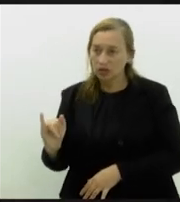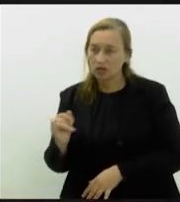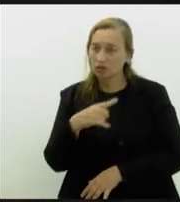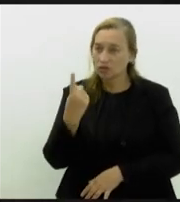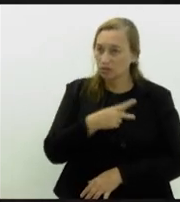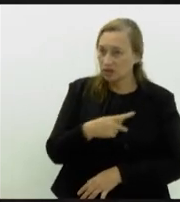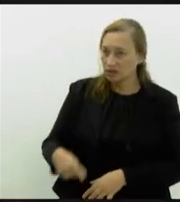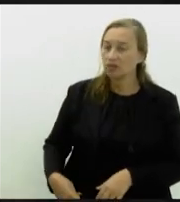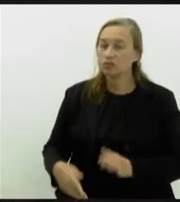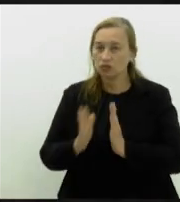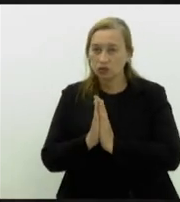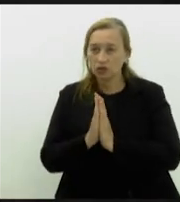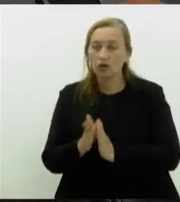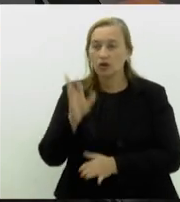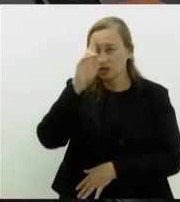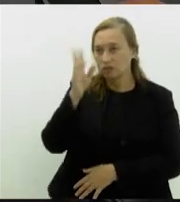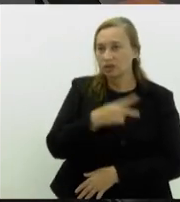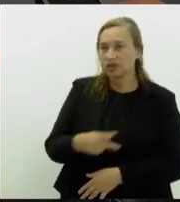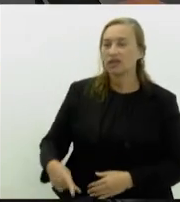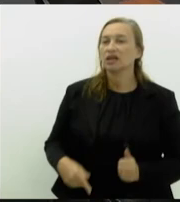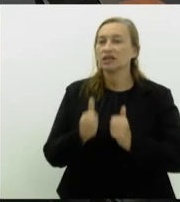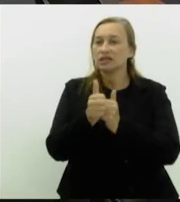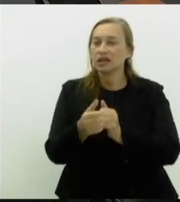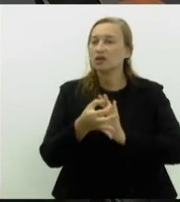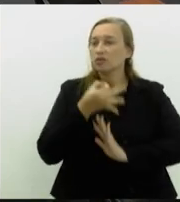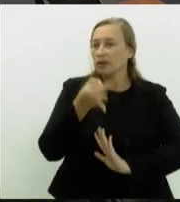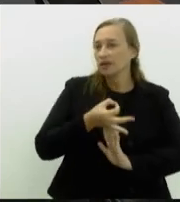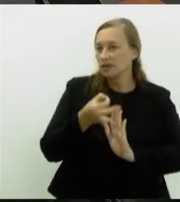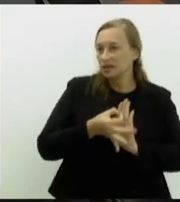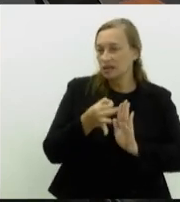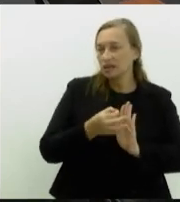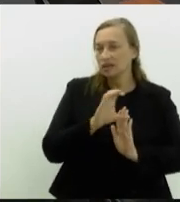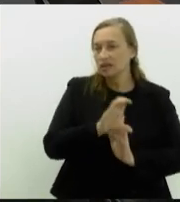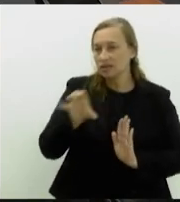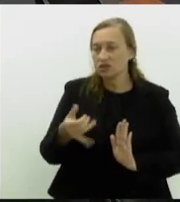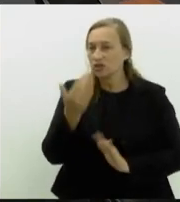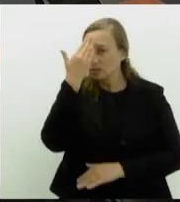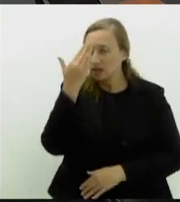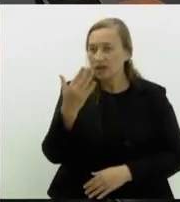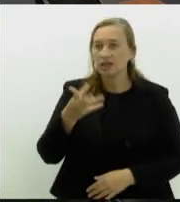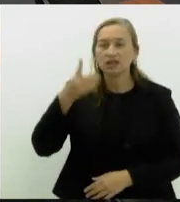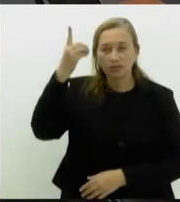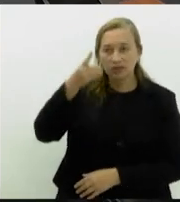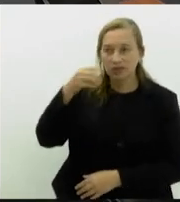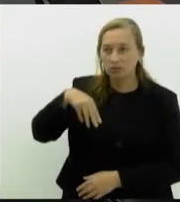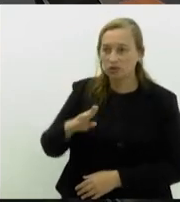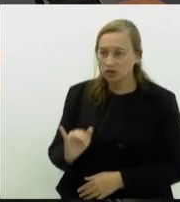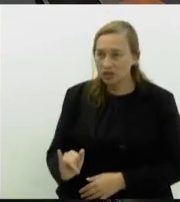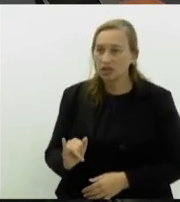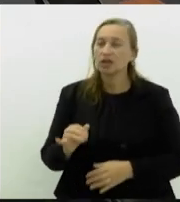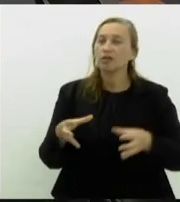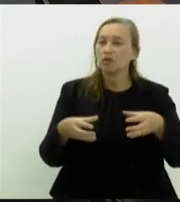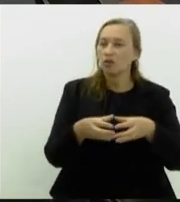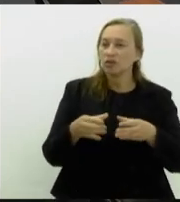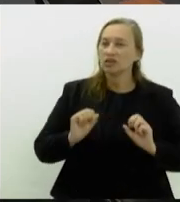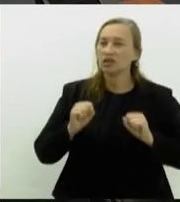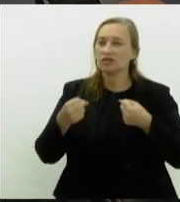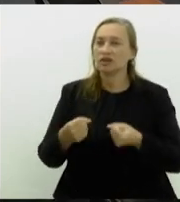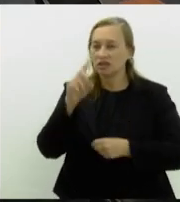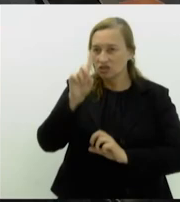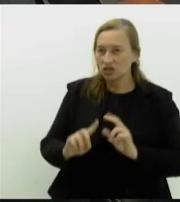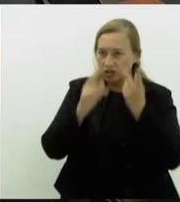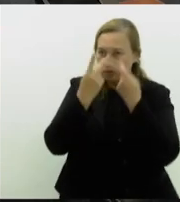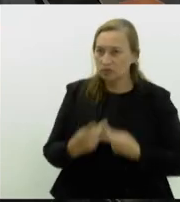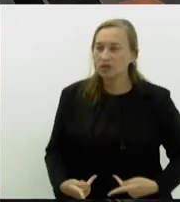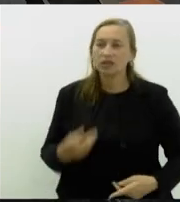favor. Presidente, segue o parecer da CCJ. Muito obrigado, deputado Munir. Pela Comissão de Defesa dos Direitos